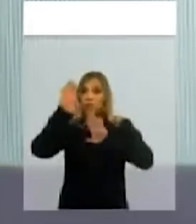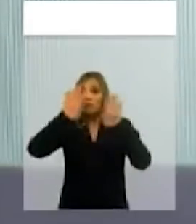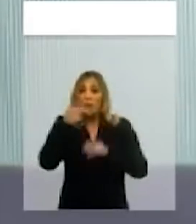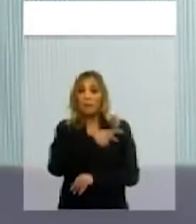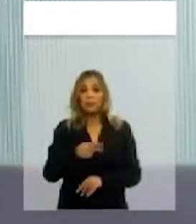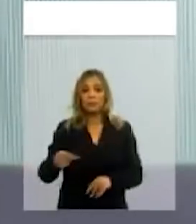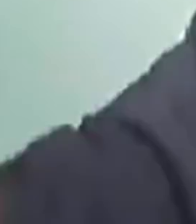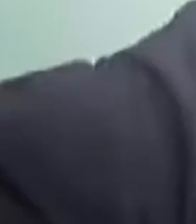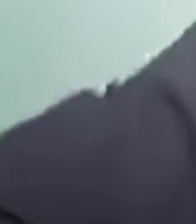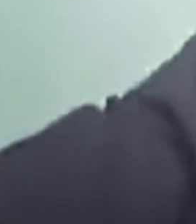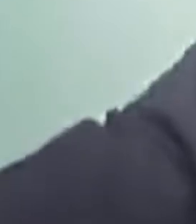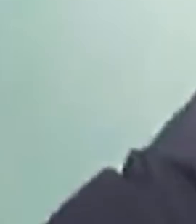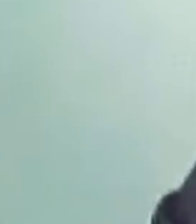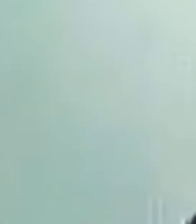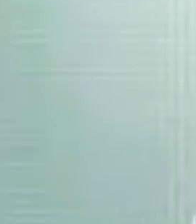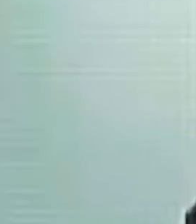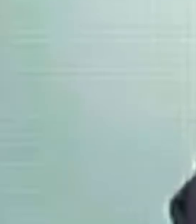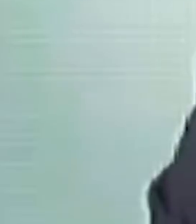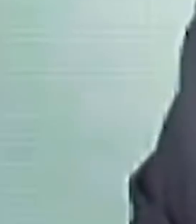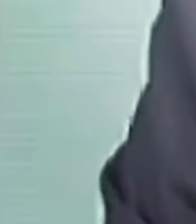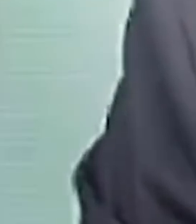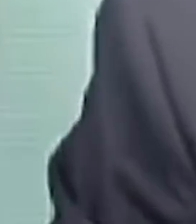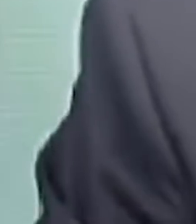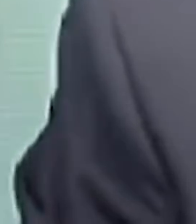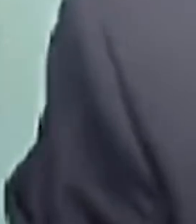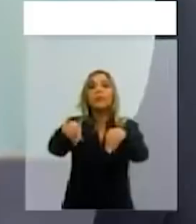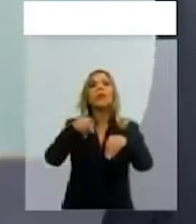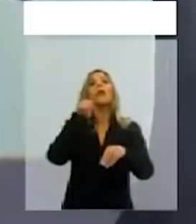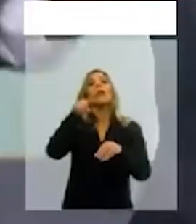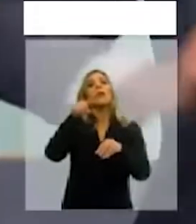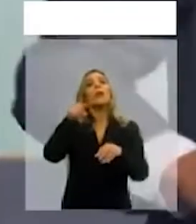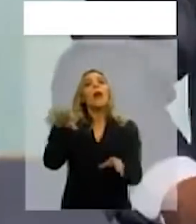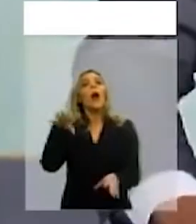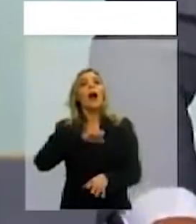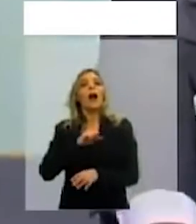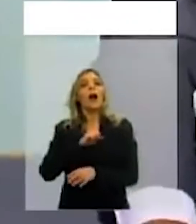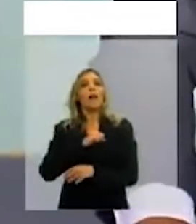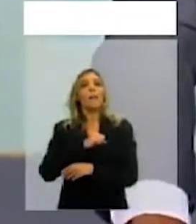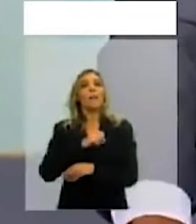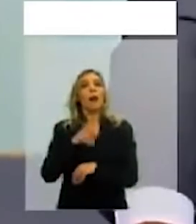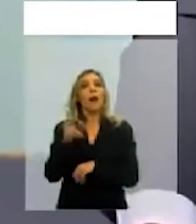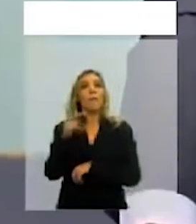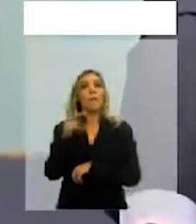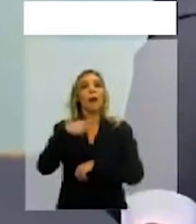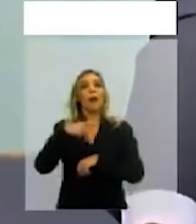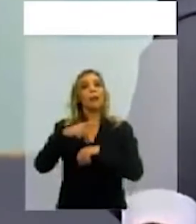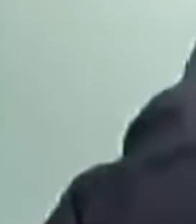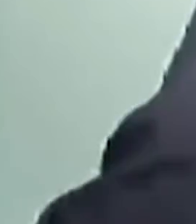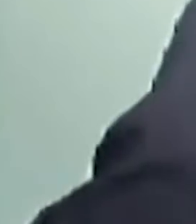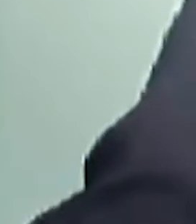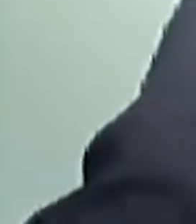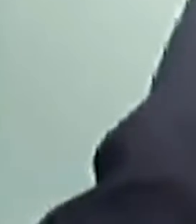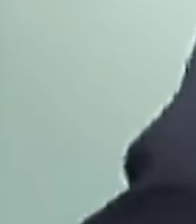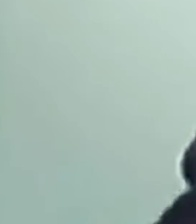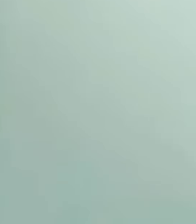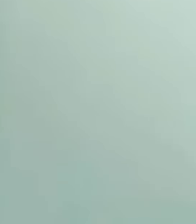amo todos os senhores. Para honra e glória do Senhor. E vamos transformar a nossa nação. Glória. Glória. Glória a